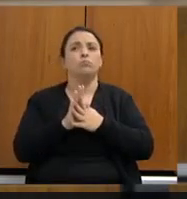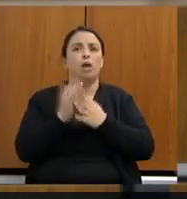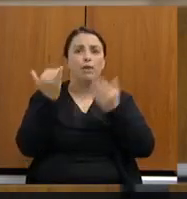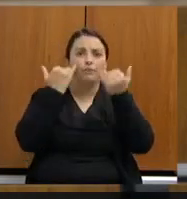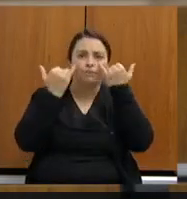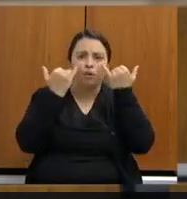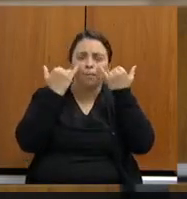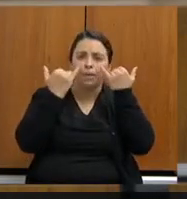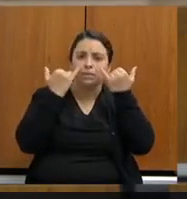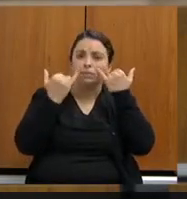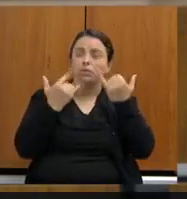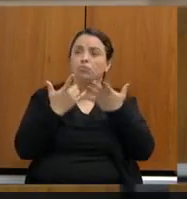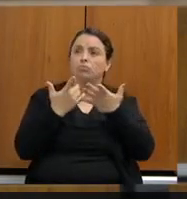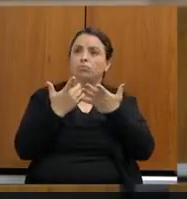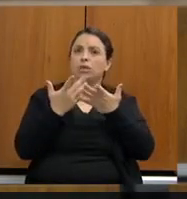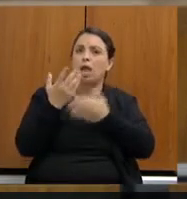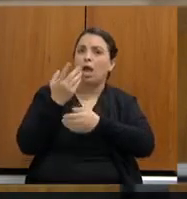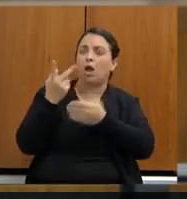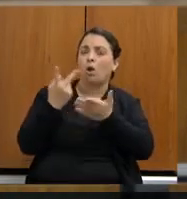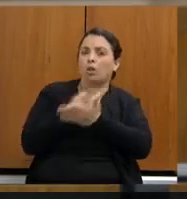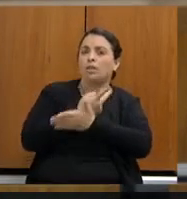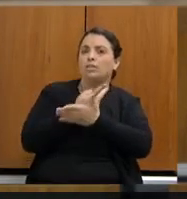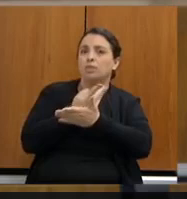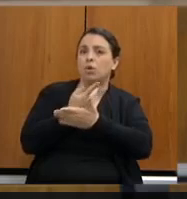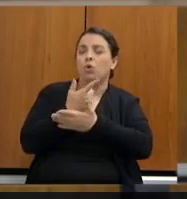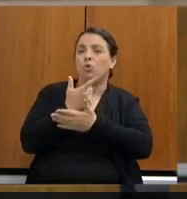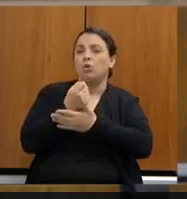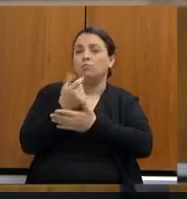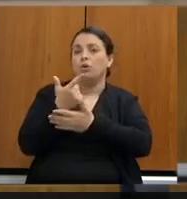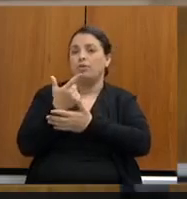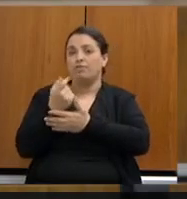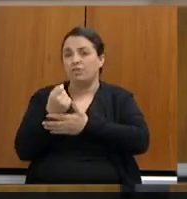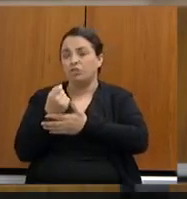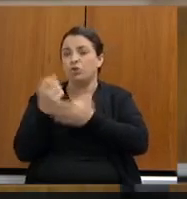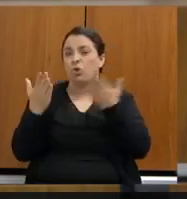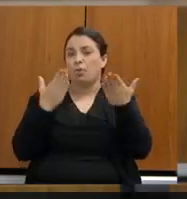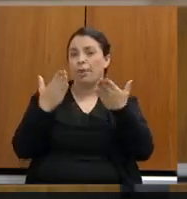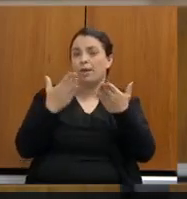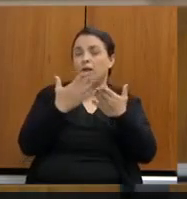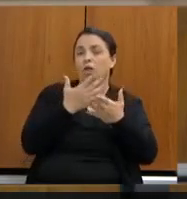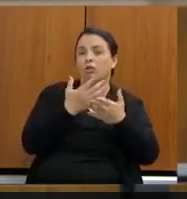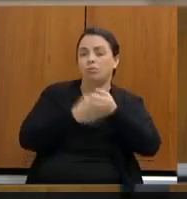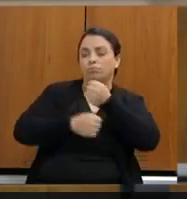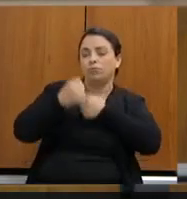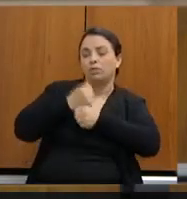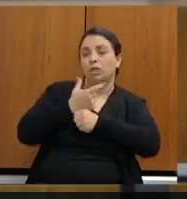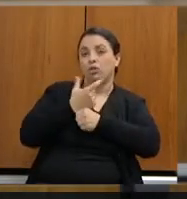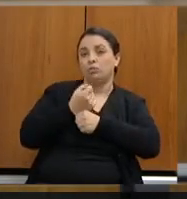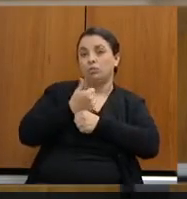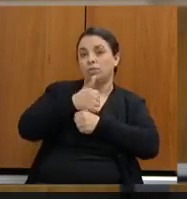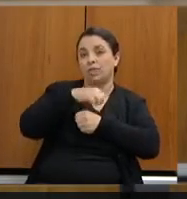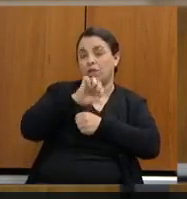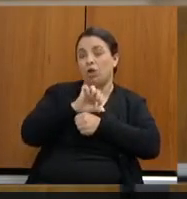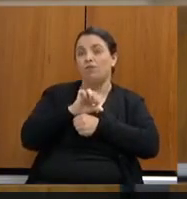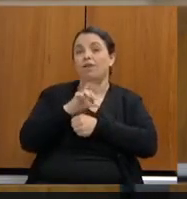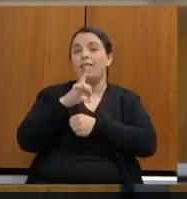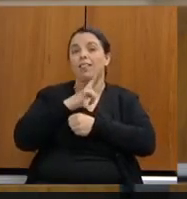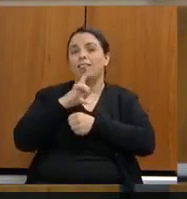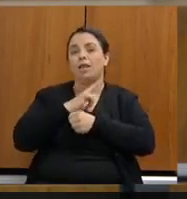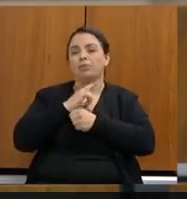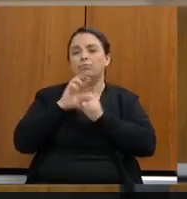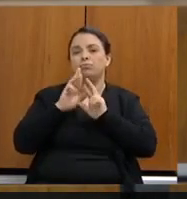dados de 2020 na comparação de 2019 a gente tem uma pequena